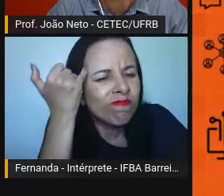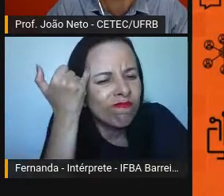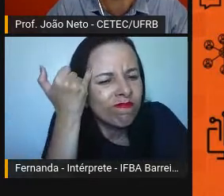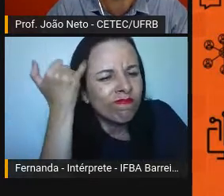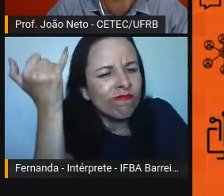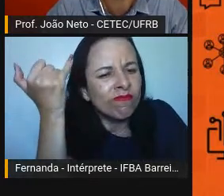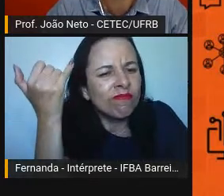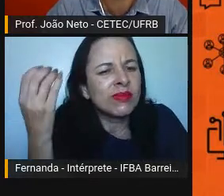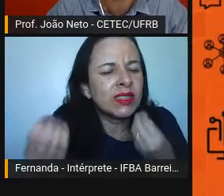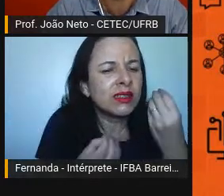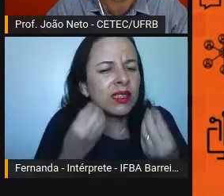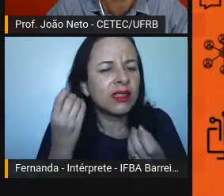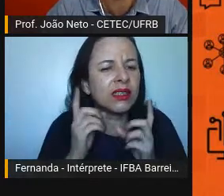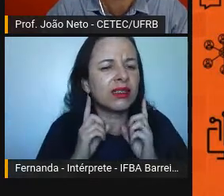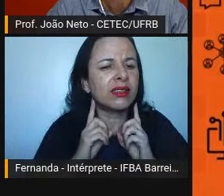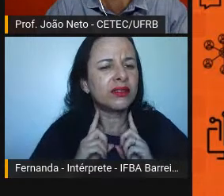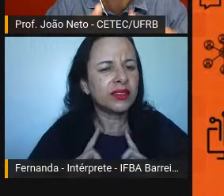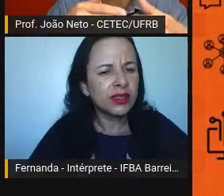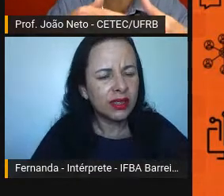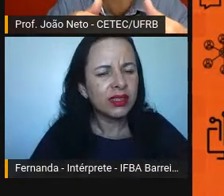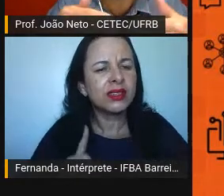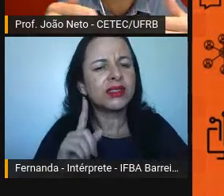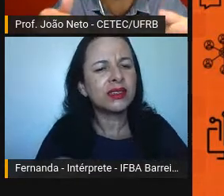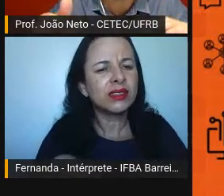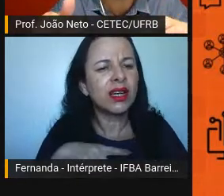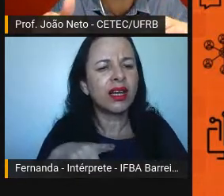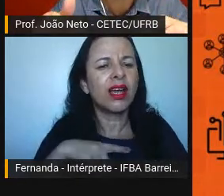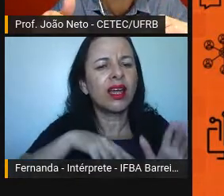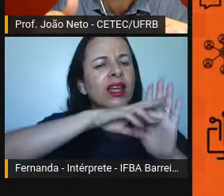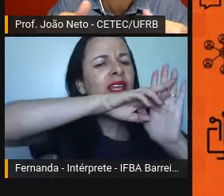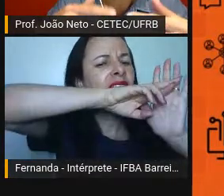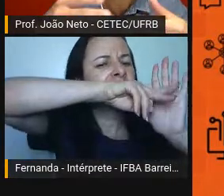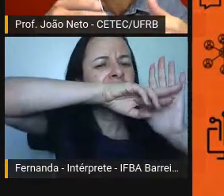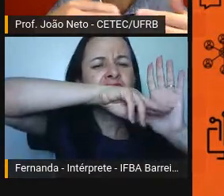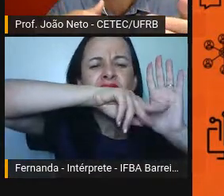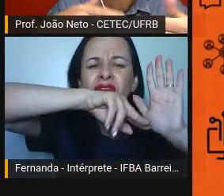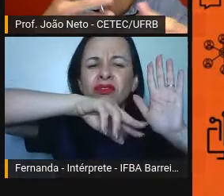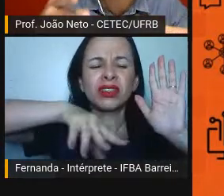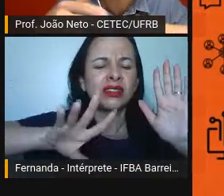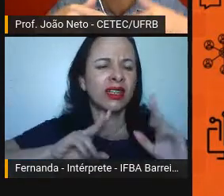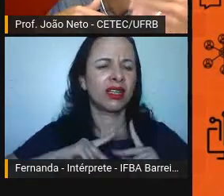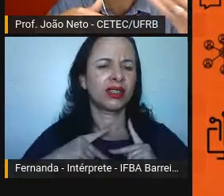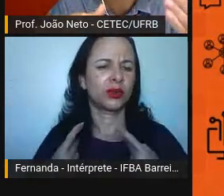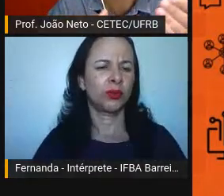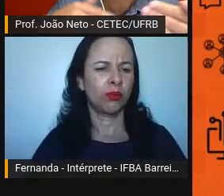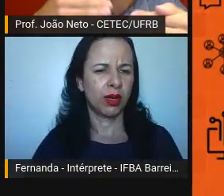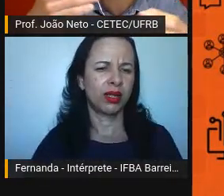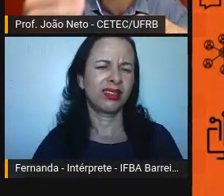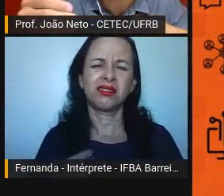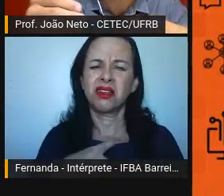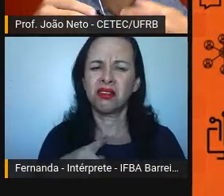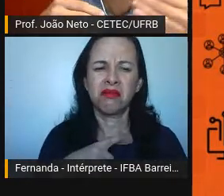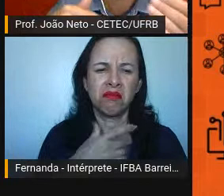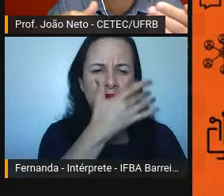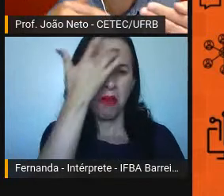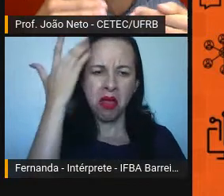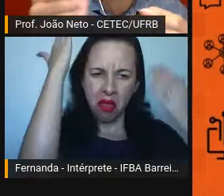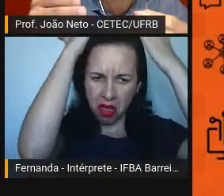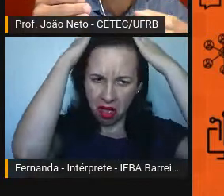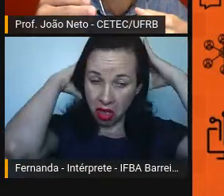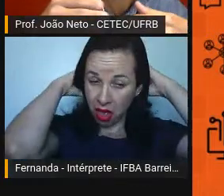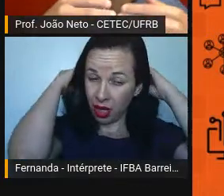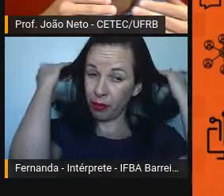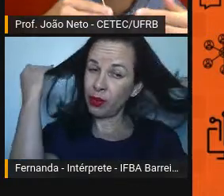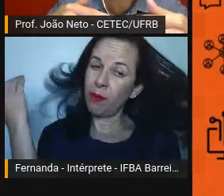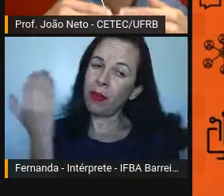a deficiência ela faz parte da diversidade humana assim como ter as pessoas com cabelos brancos Preto